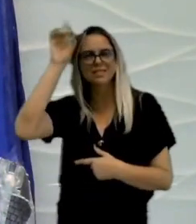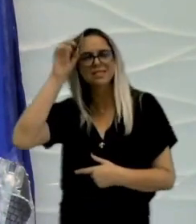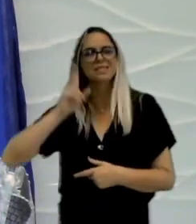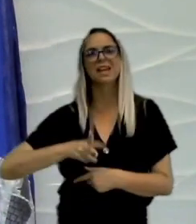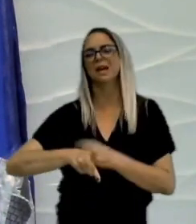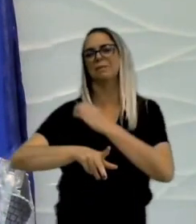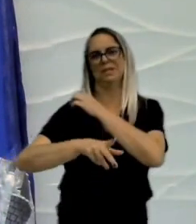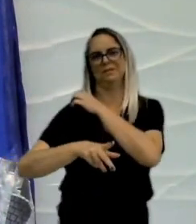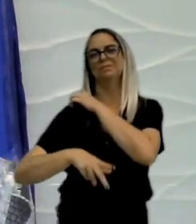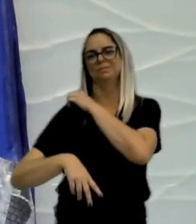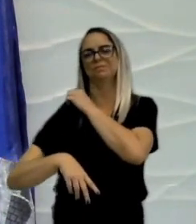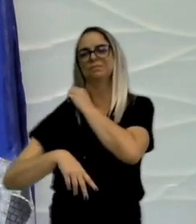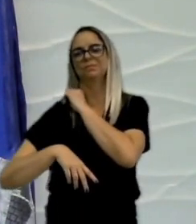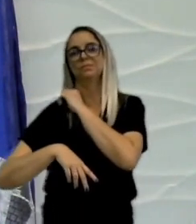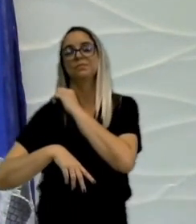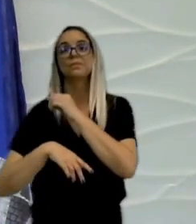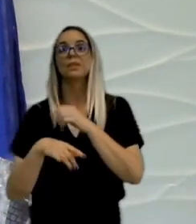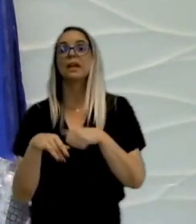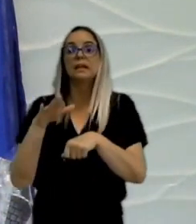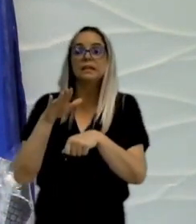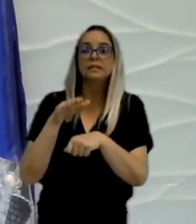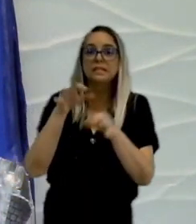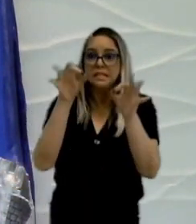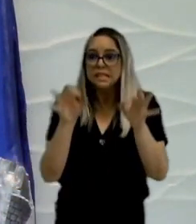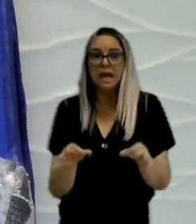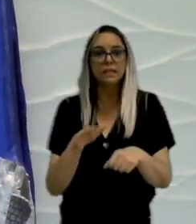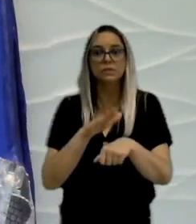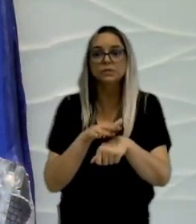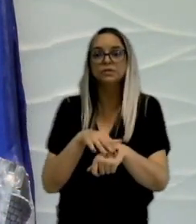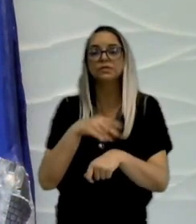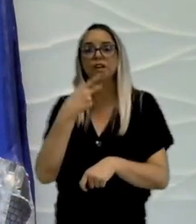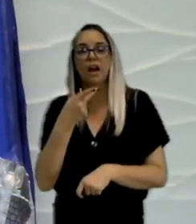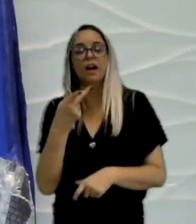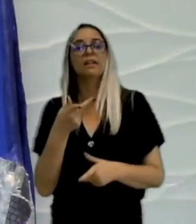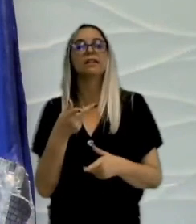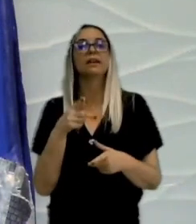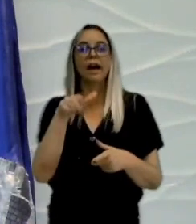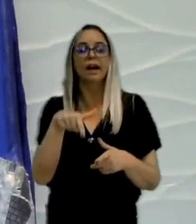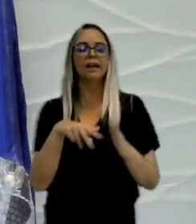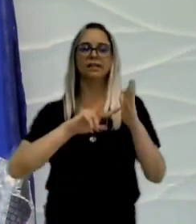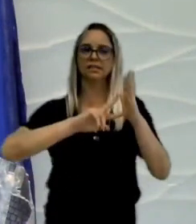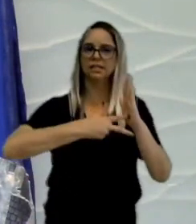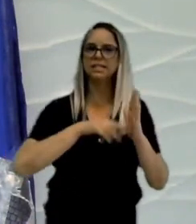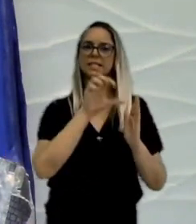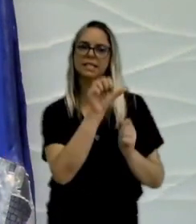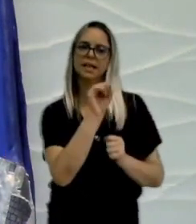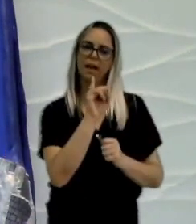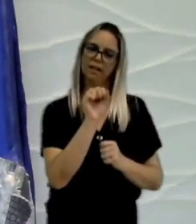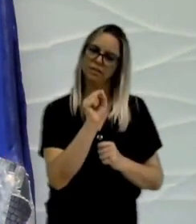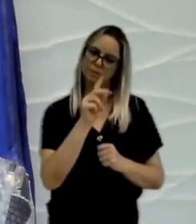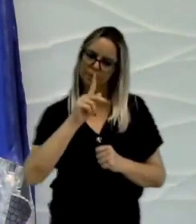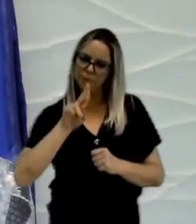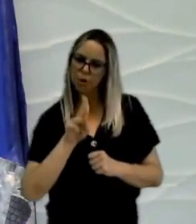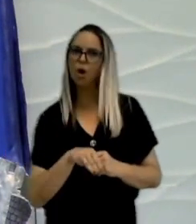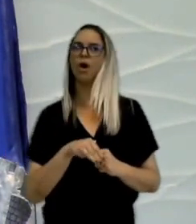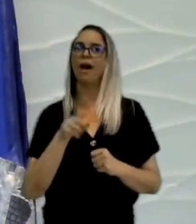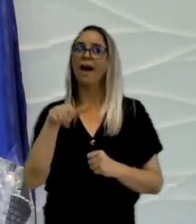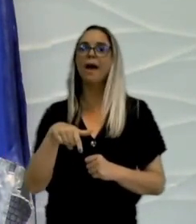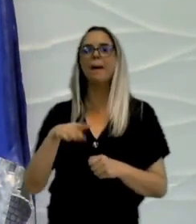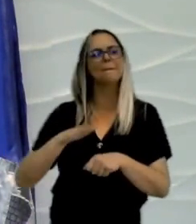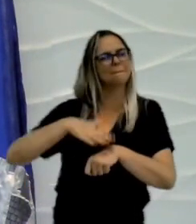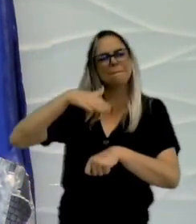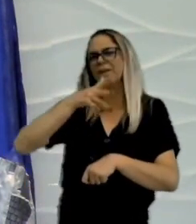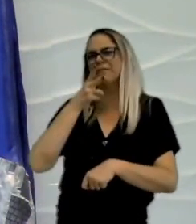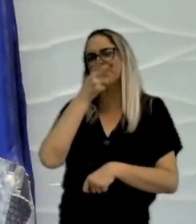diariamente, e faz-se jus dizer que o sindicato do nosso município, ele é um dos mais fortes que tem aqui no estado de Pernambuco, no que